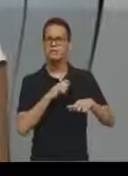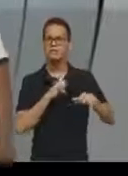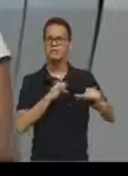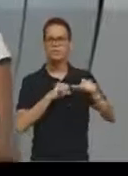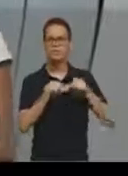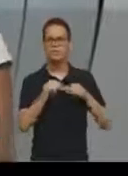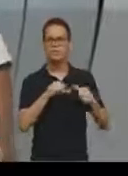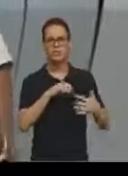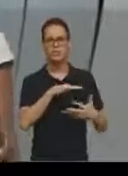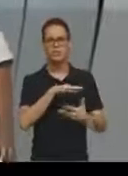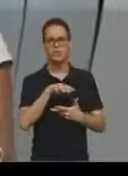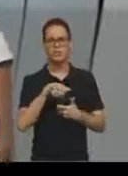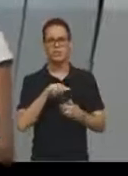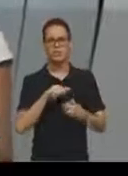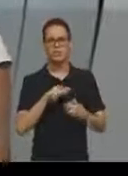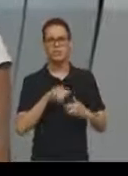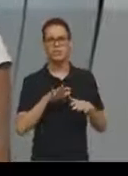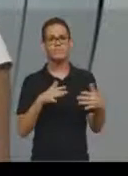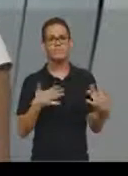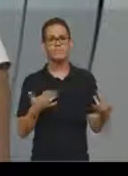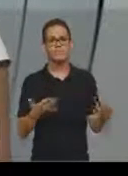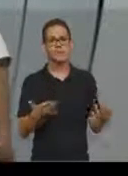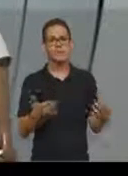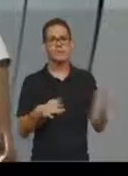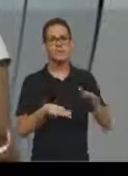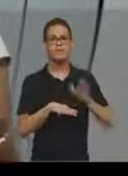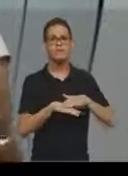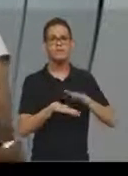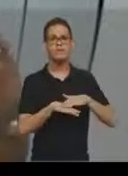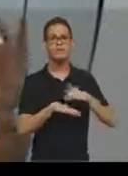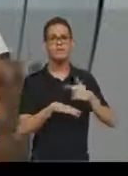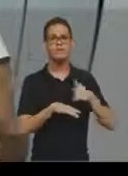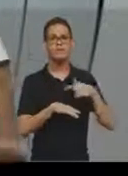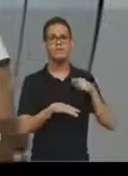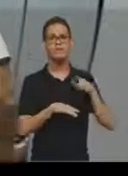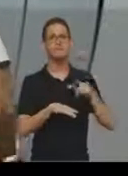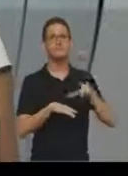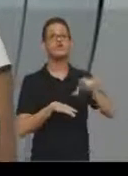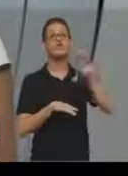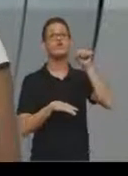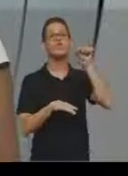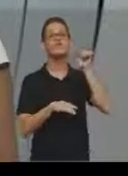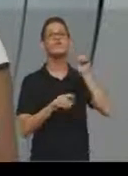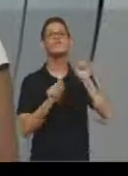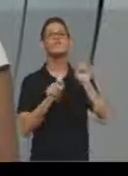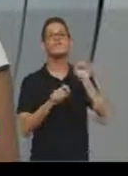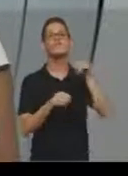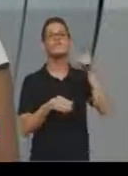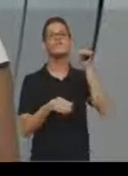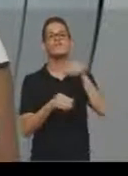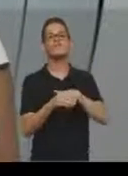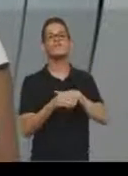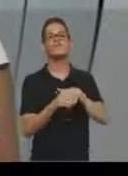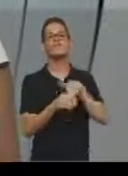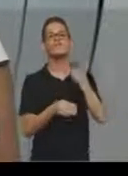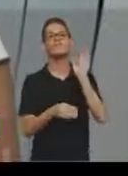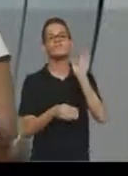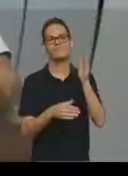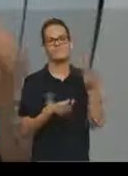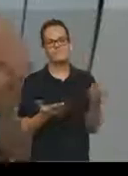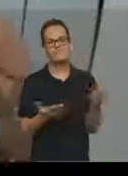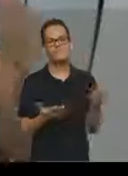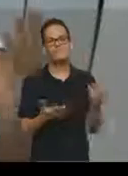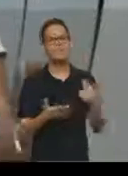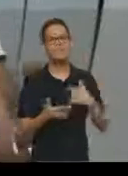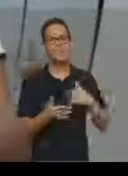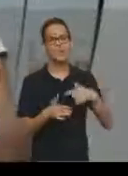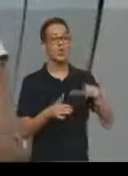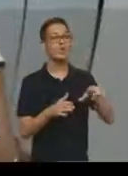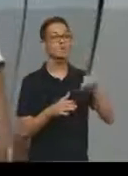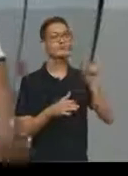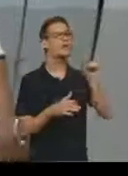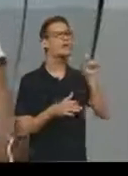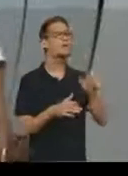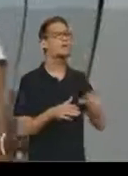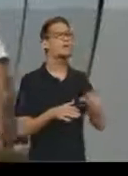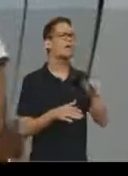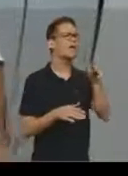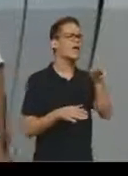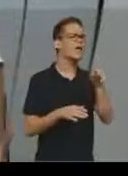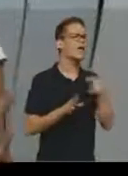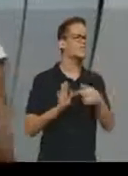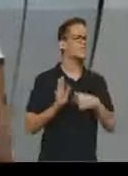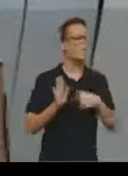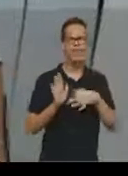realidade. E um dos exemplos disso é quando nós vamos escolher os nossos representantes políticos, né? Eu consigo escolher aquele que